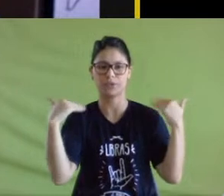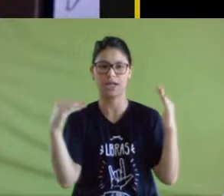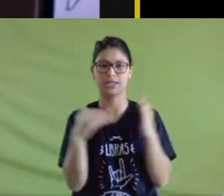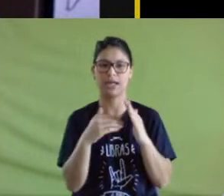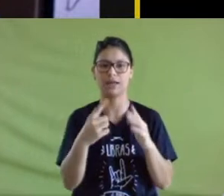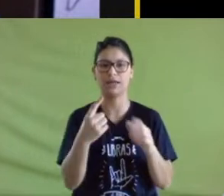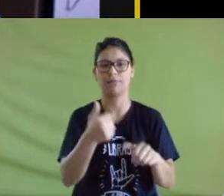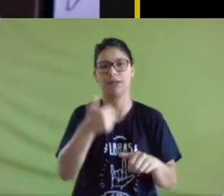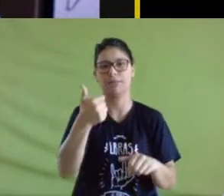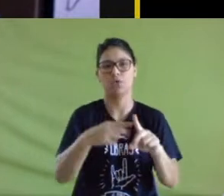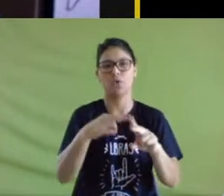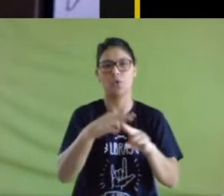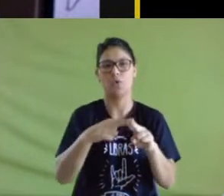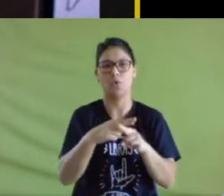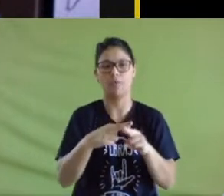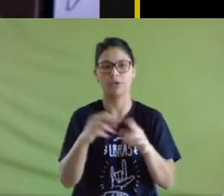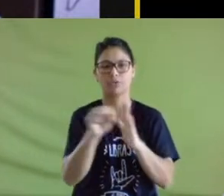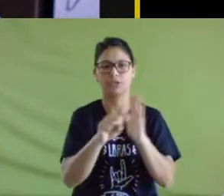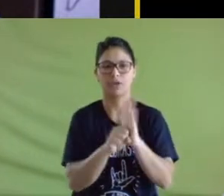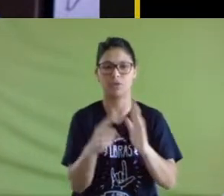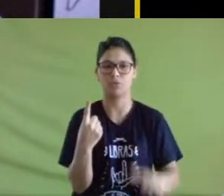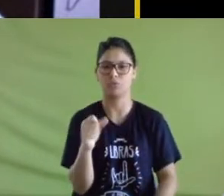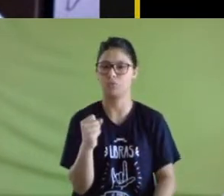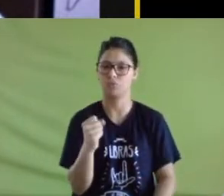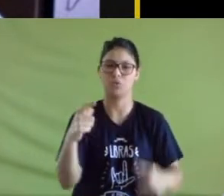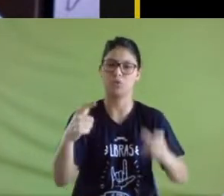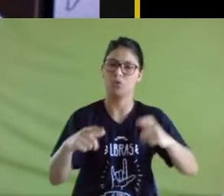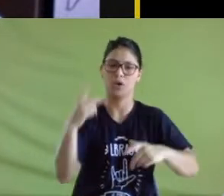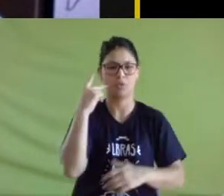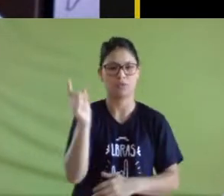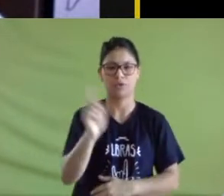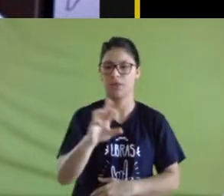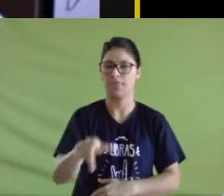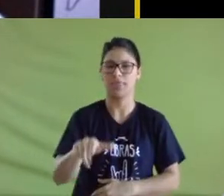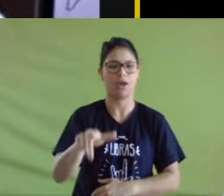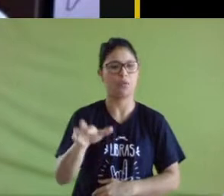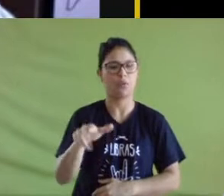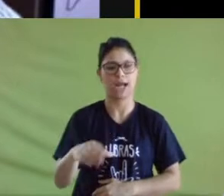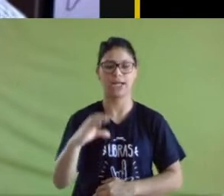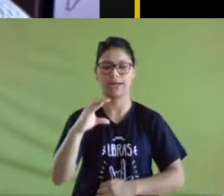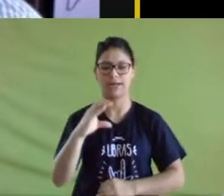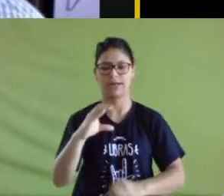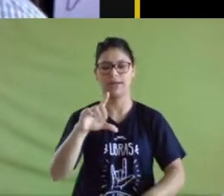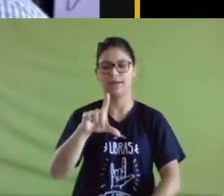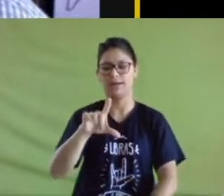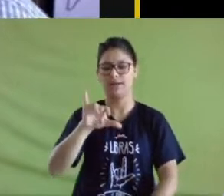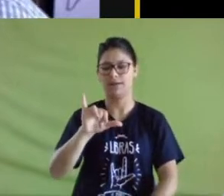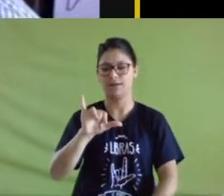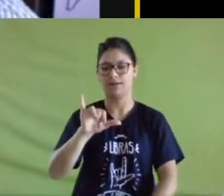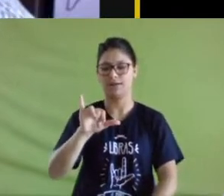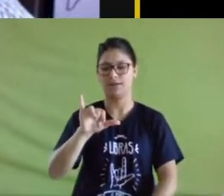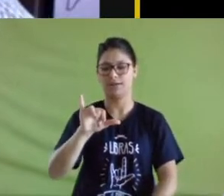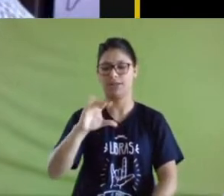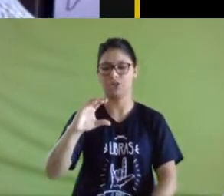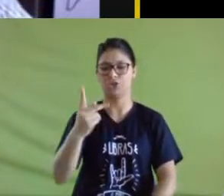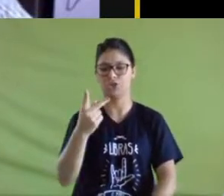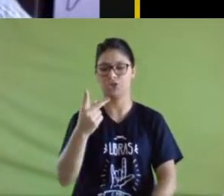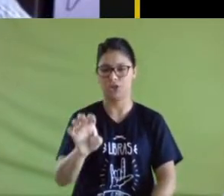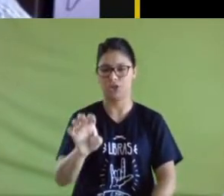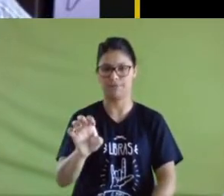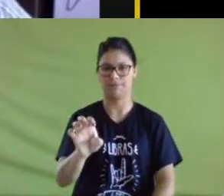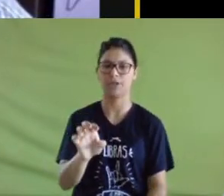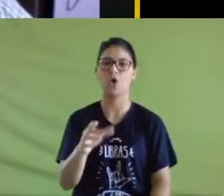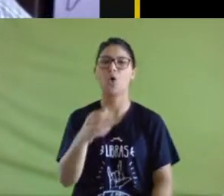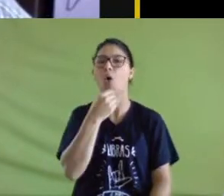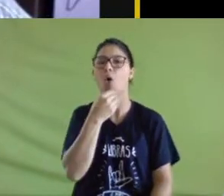no 18, lugar comum não era clichê. Quer dizer, como o Cícero, que é um outro